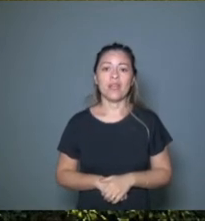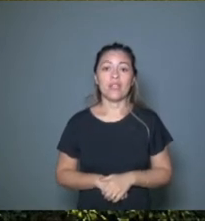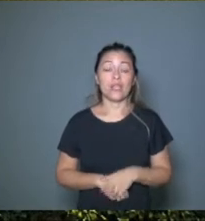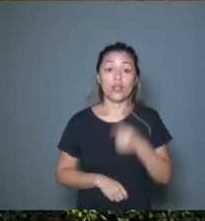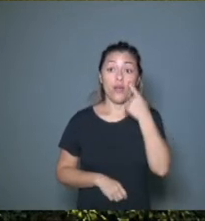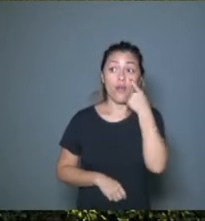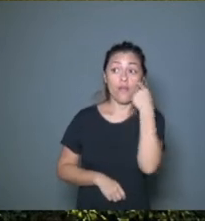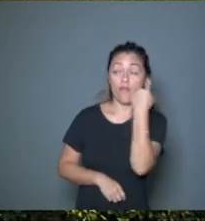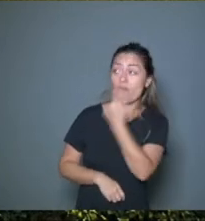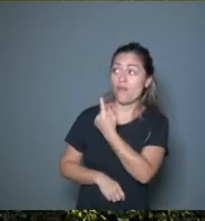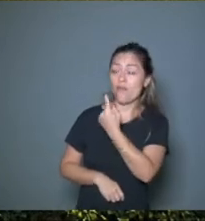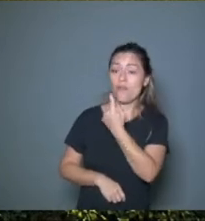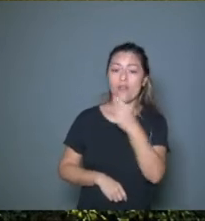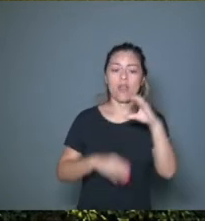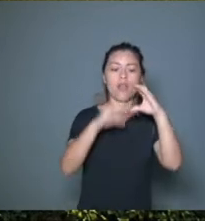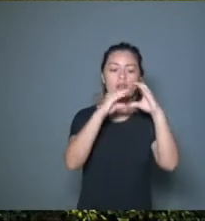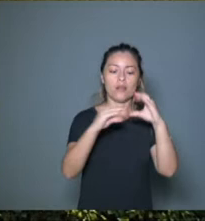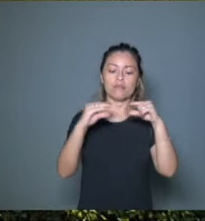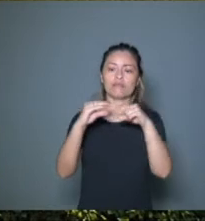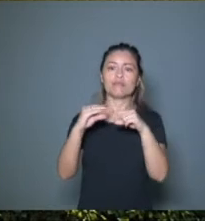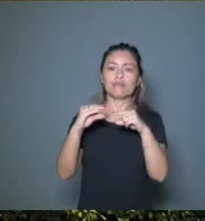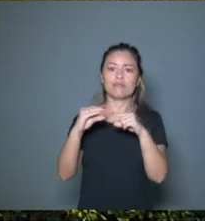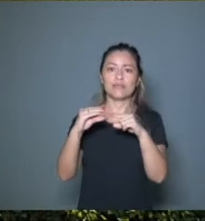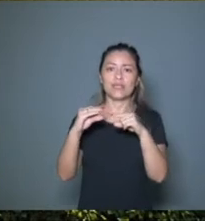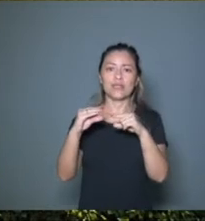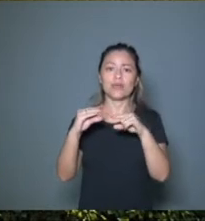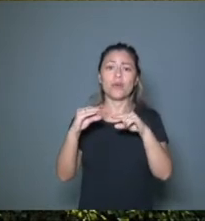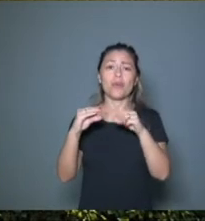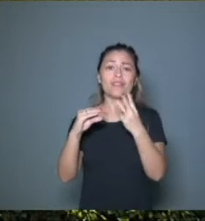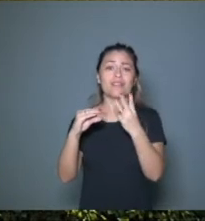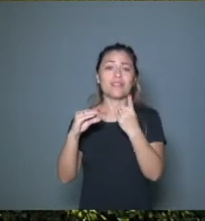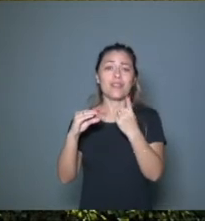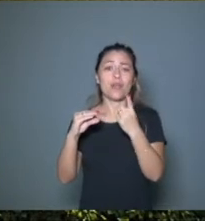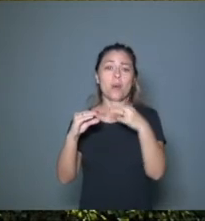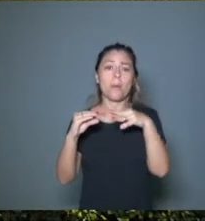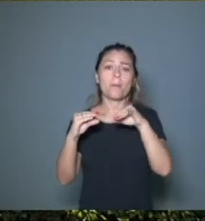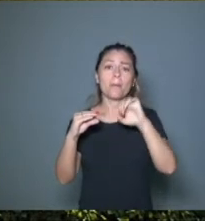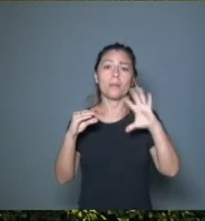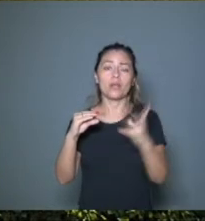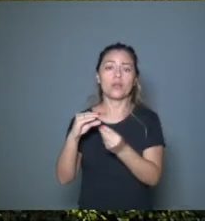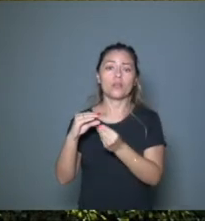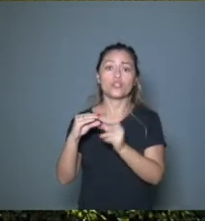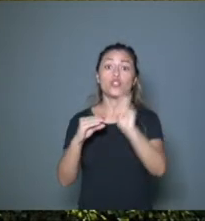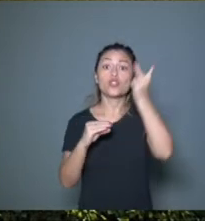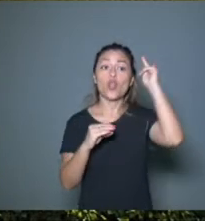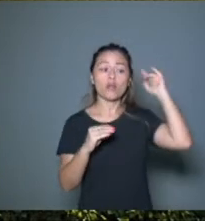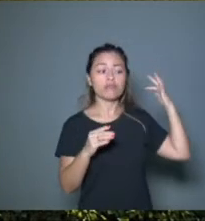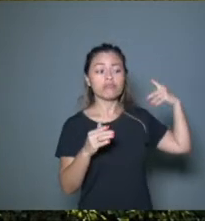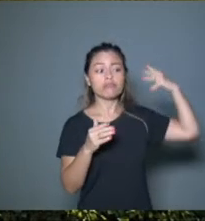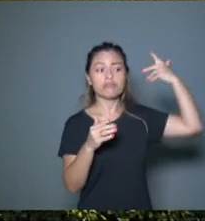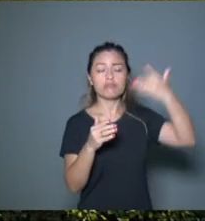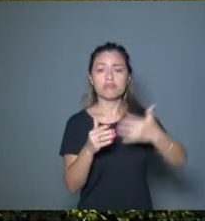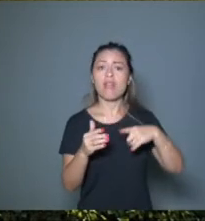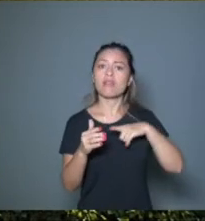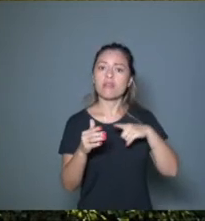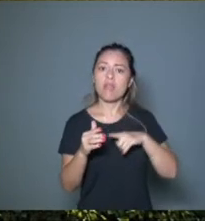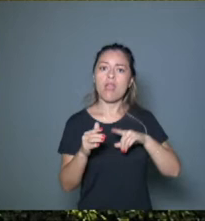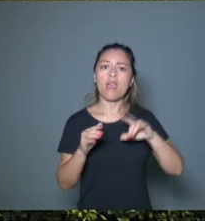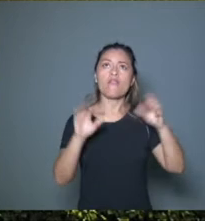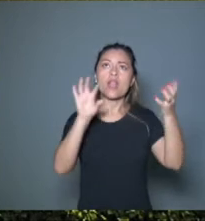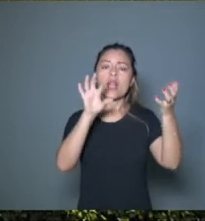a 1,131 milhões, margem de 26%, olha o histórico, né, né, nesse período nós tivemos secas